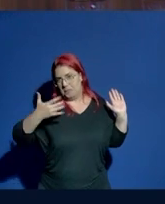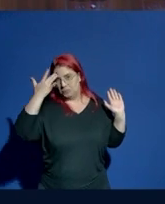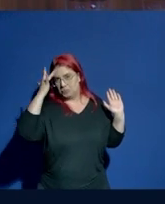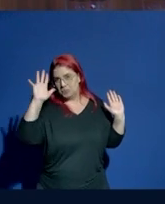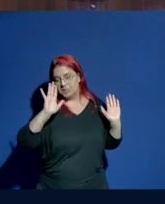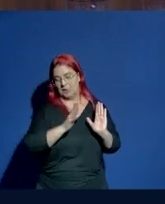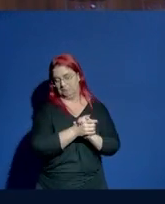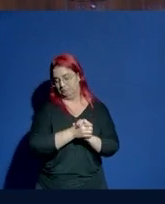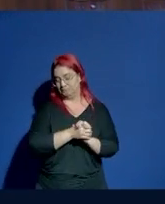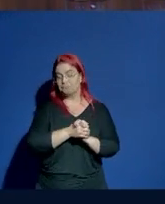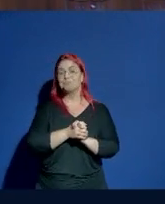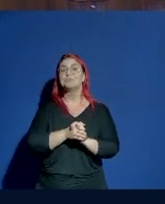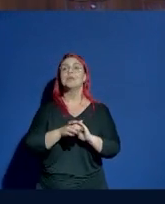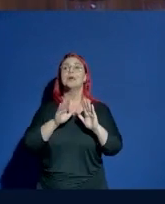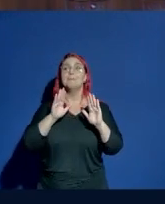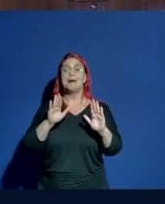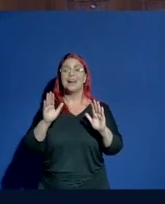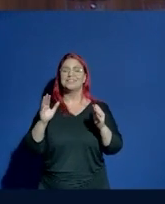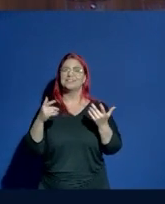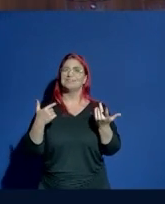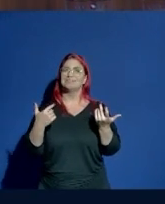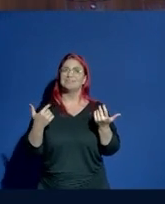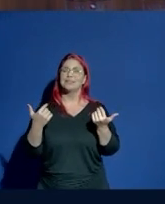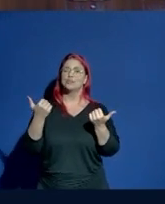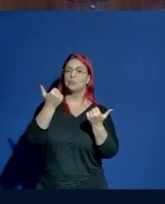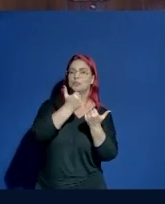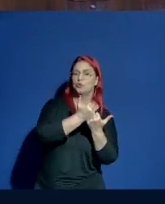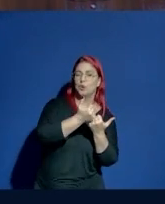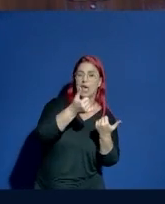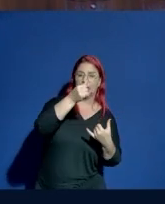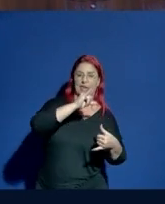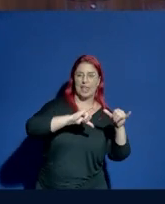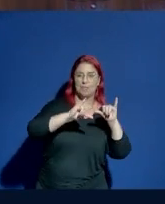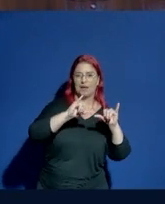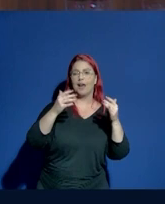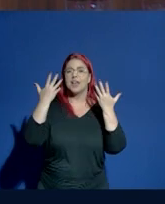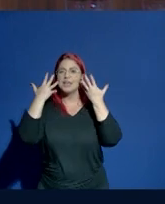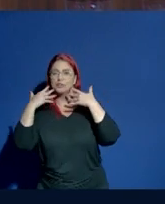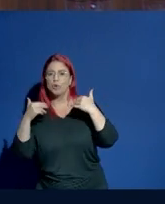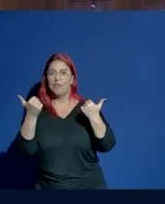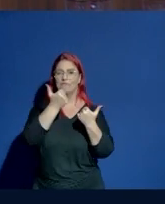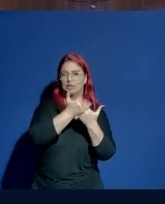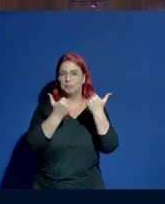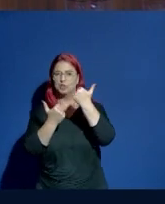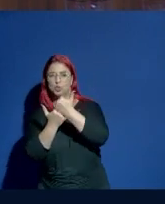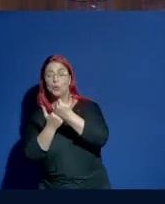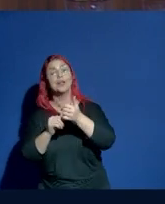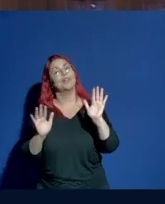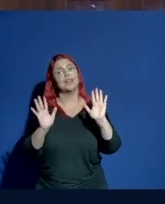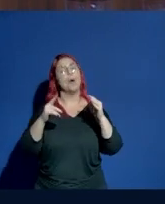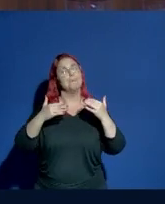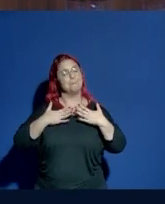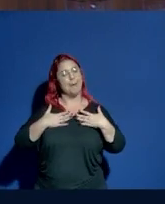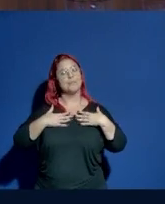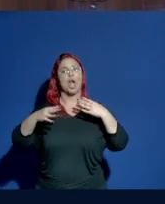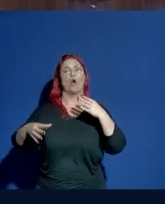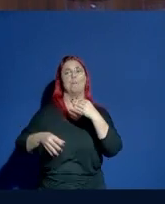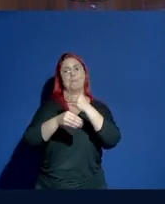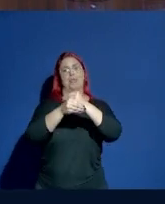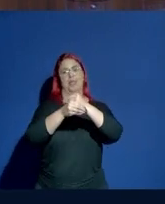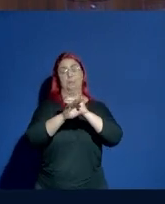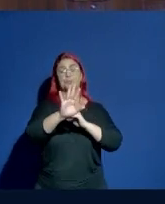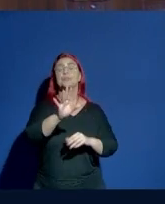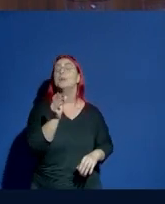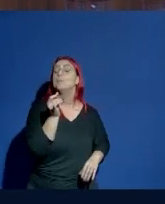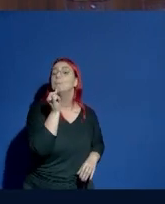vai ser, um não vai substituir o outro, um não vai acabar com o outro. É complementar. Eu vejo como complementar. Por quê? Por